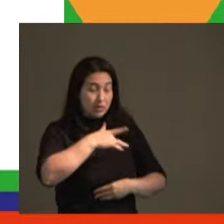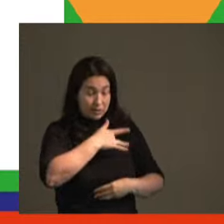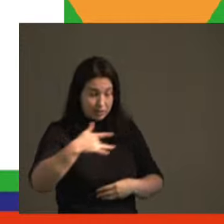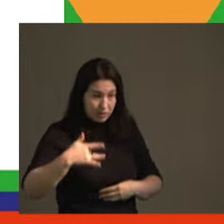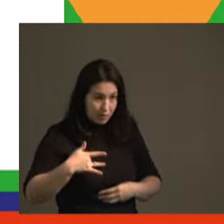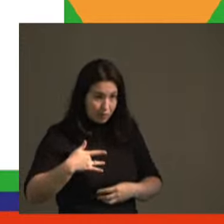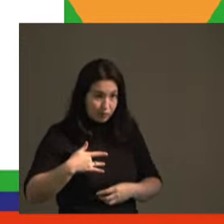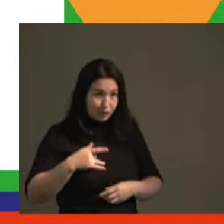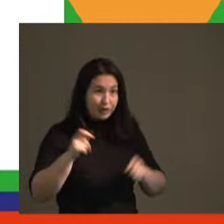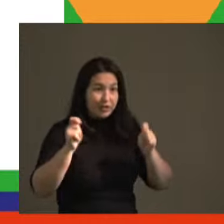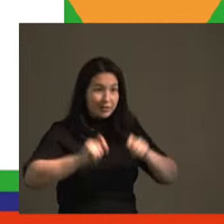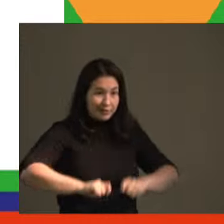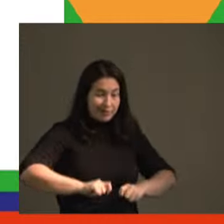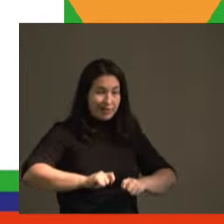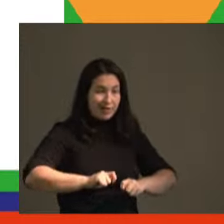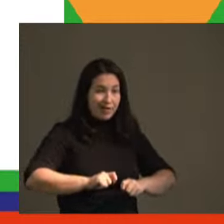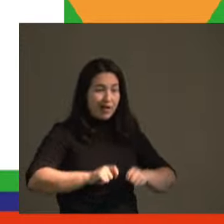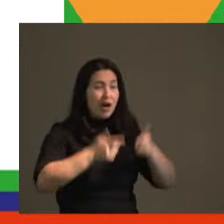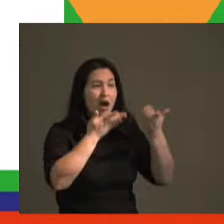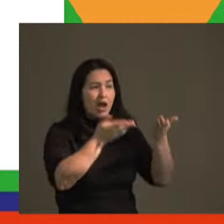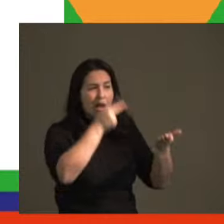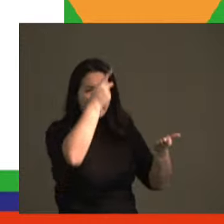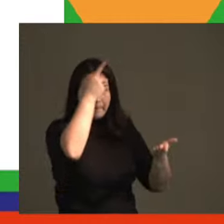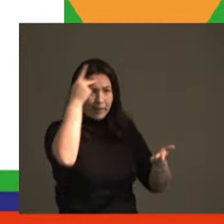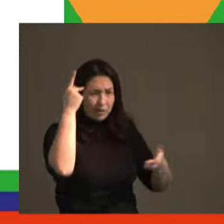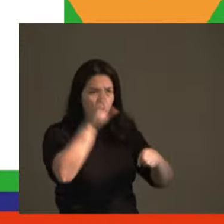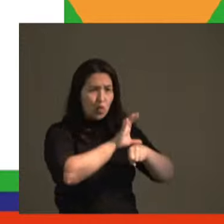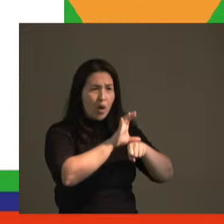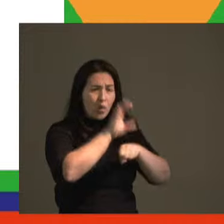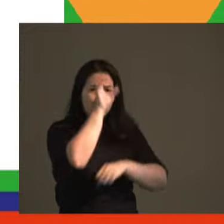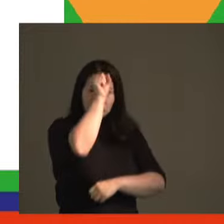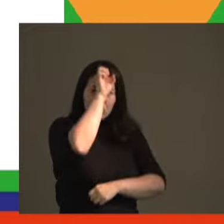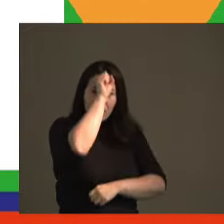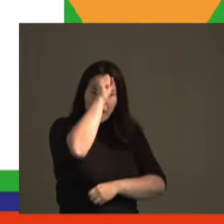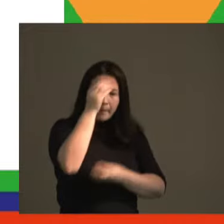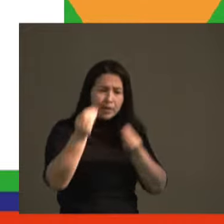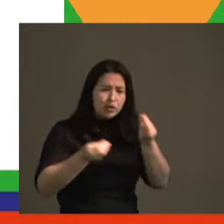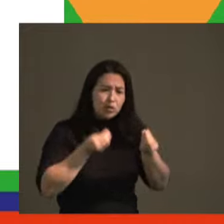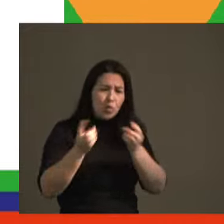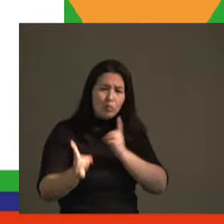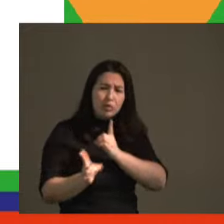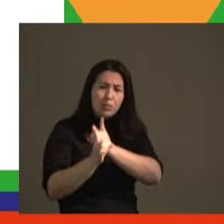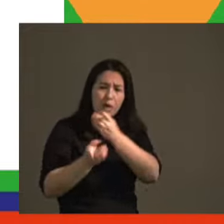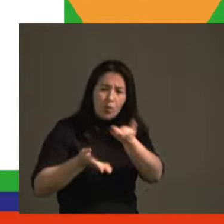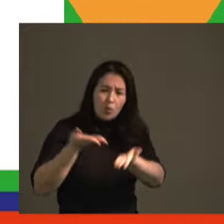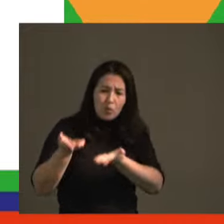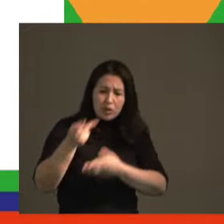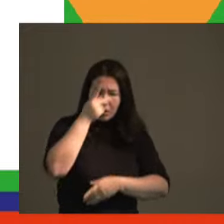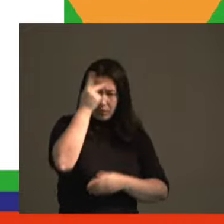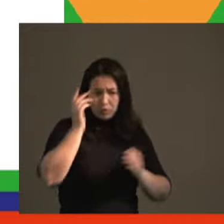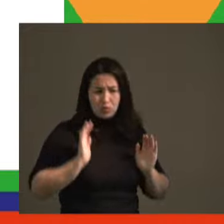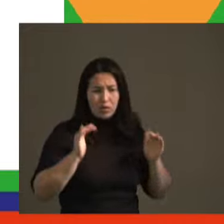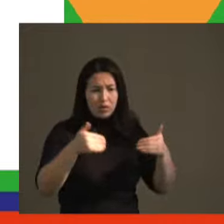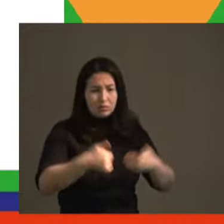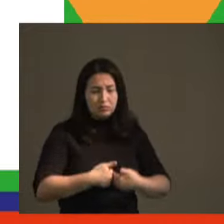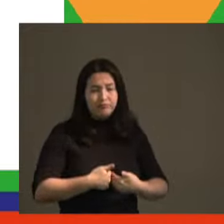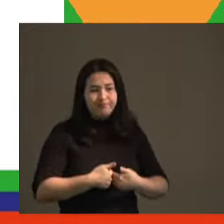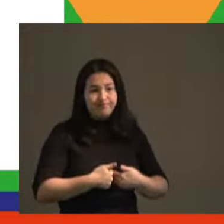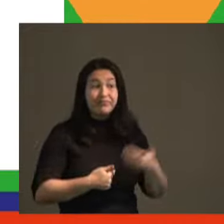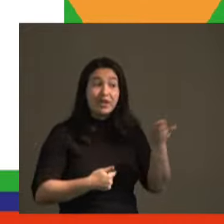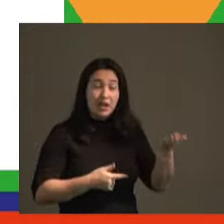de referência de atendimento ao autista. Tá? Já existem alguns por aí, que não estão referenciados,